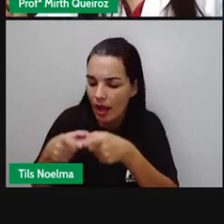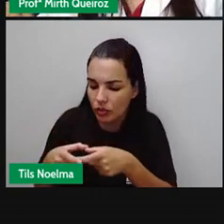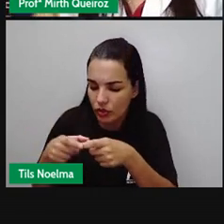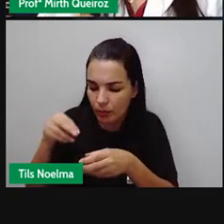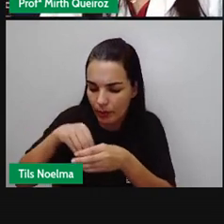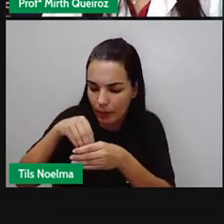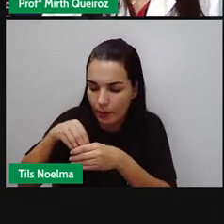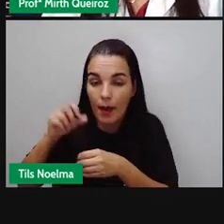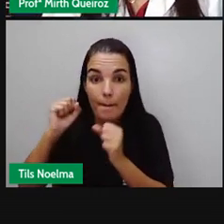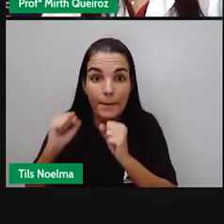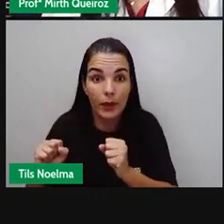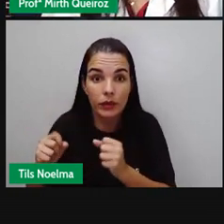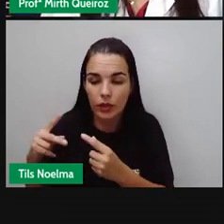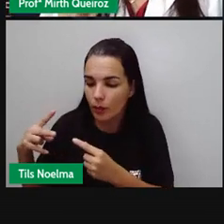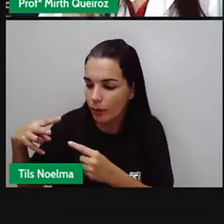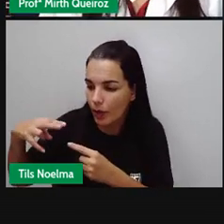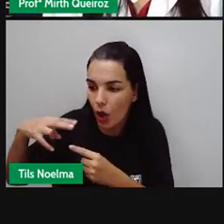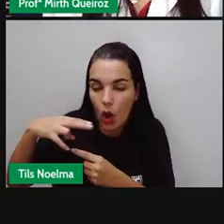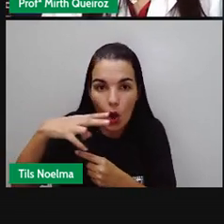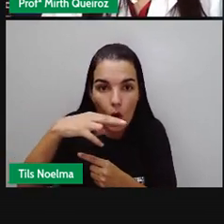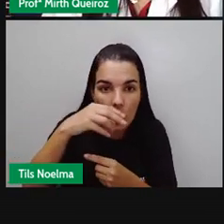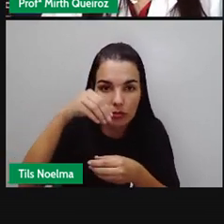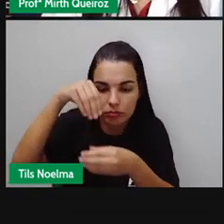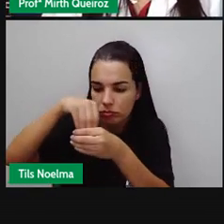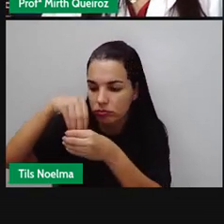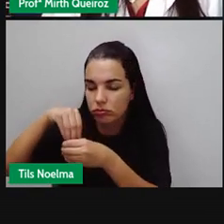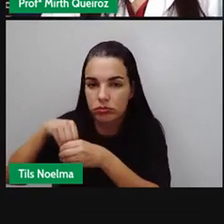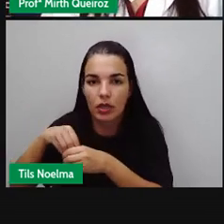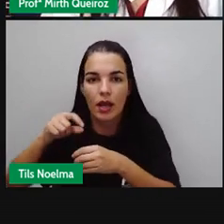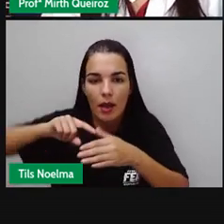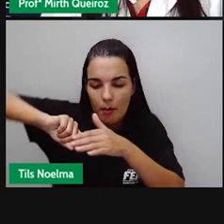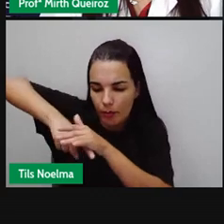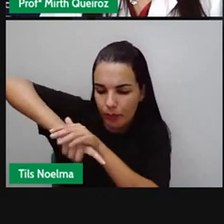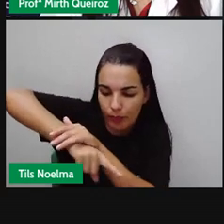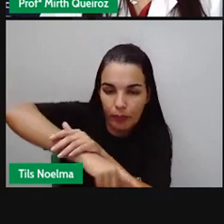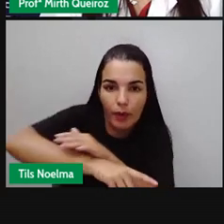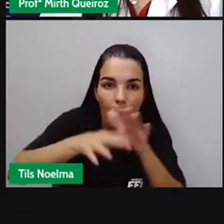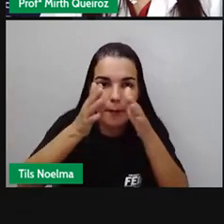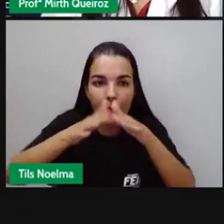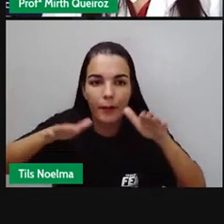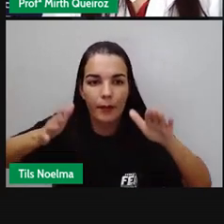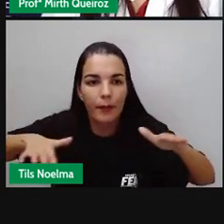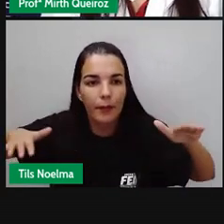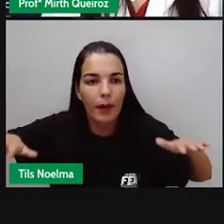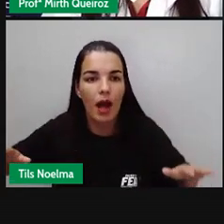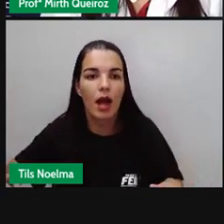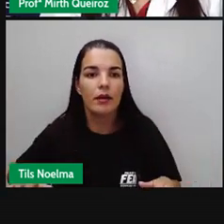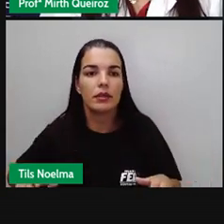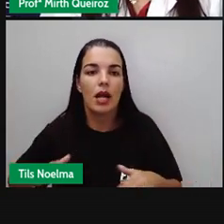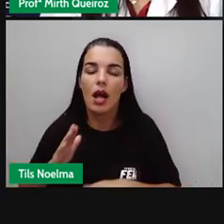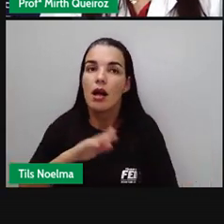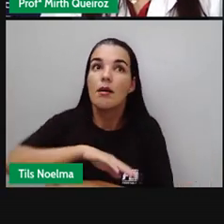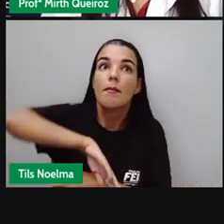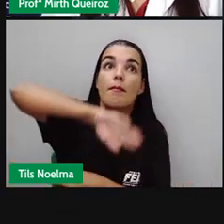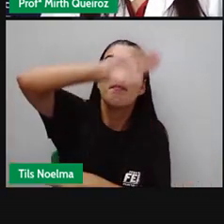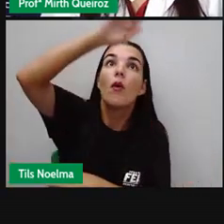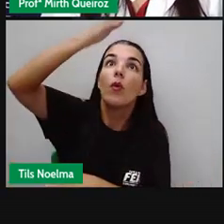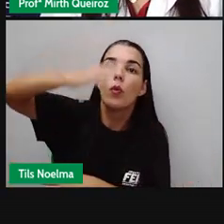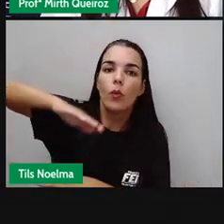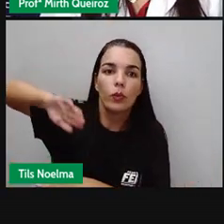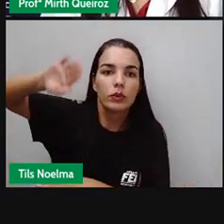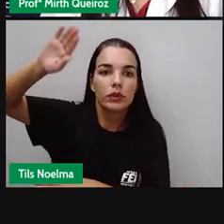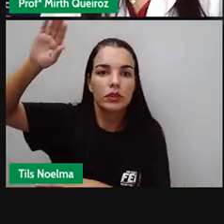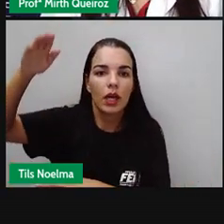lugar, vocês colocariam as profundezas do mar, o topo de uma montanha, uma ilha deserta,